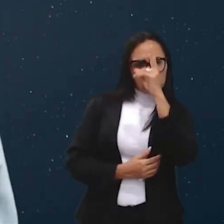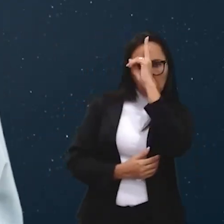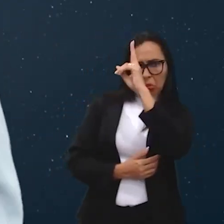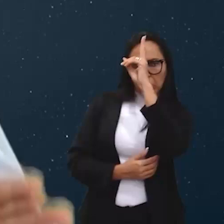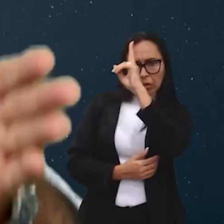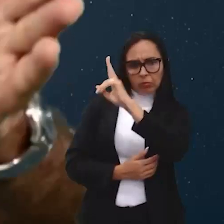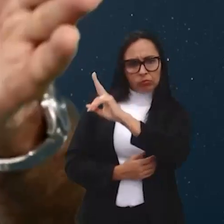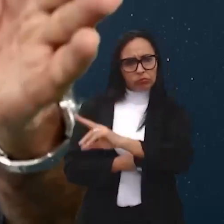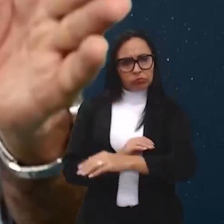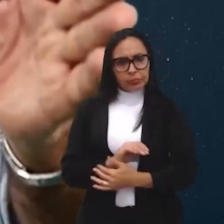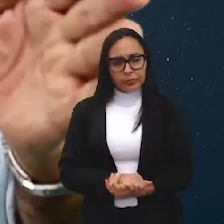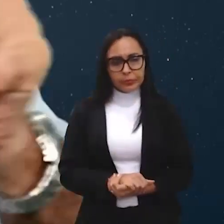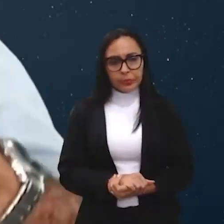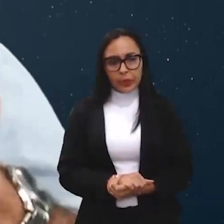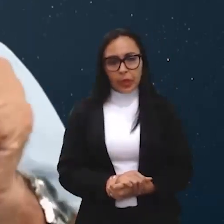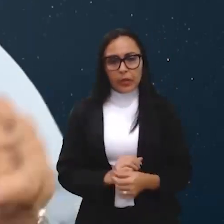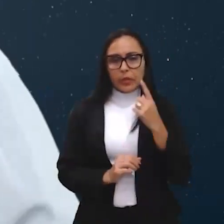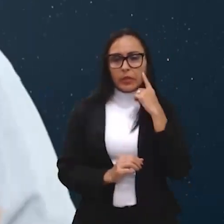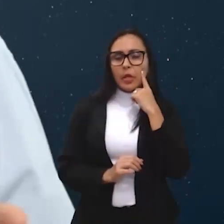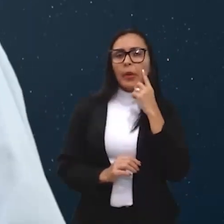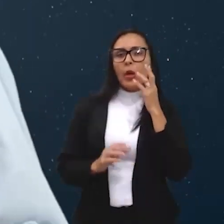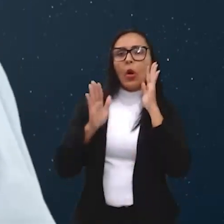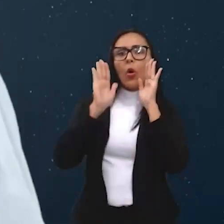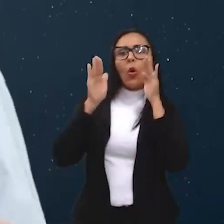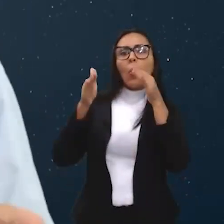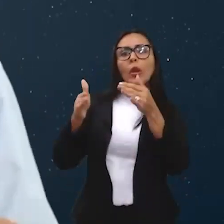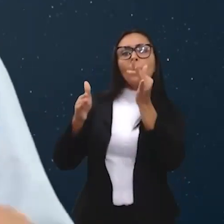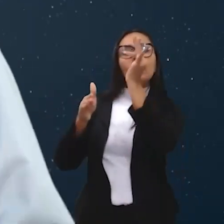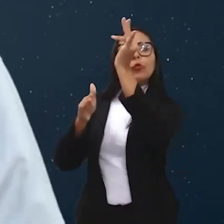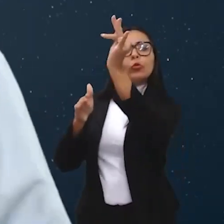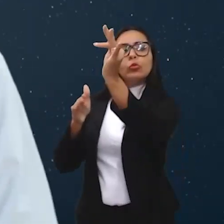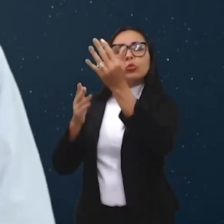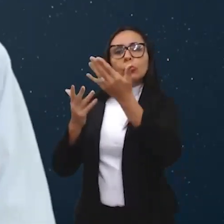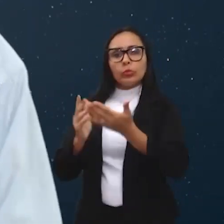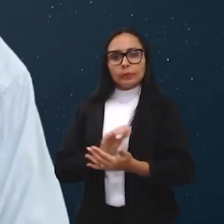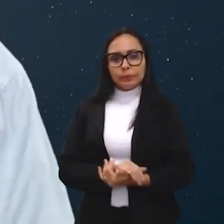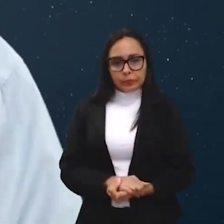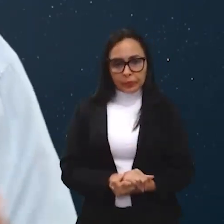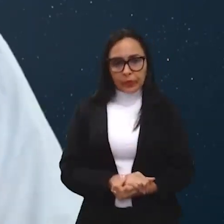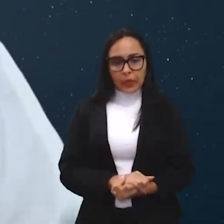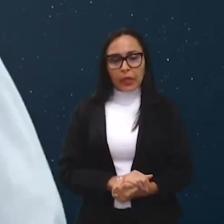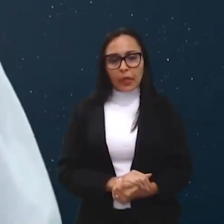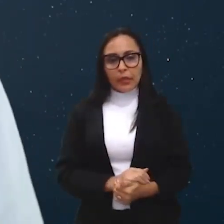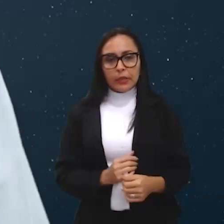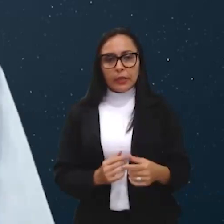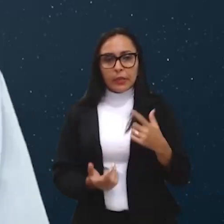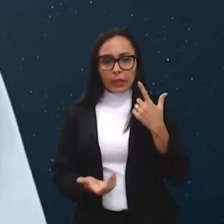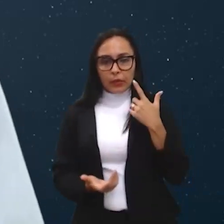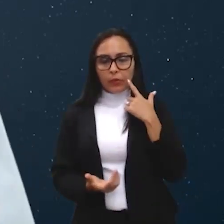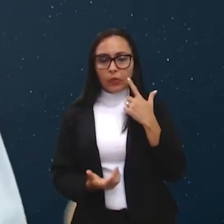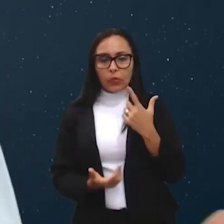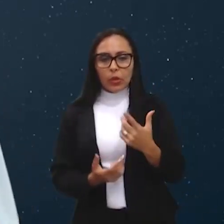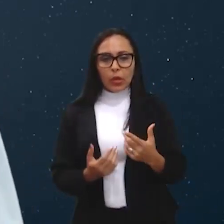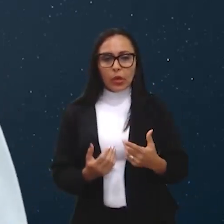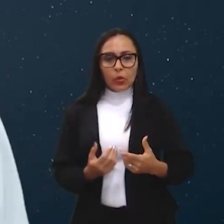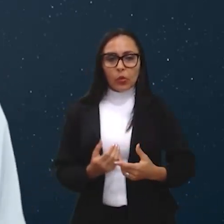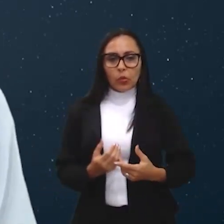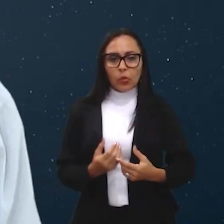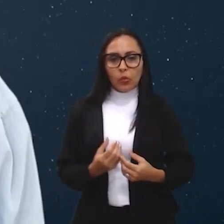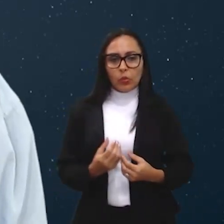passado. Então estão sempre olhando para o futuro. Então é muito mais fácil para eles se identificarem com essas novidades,